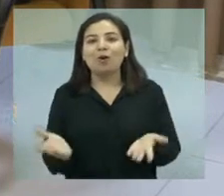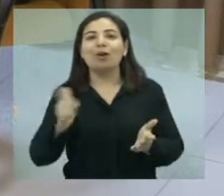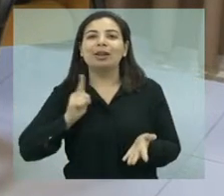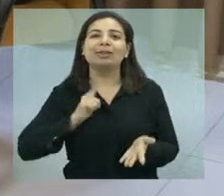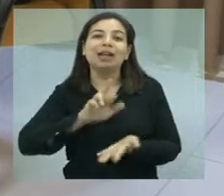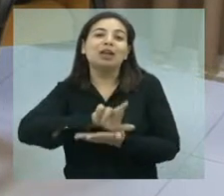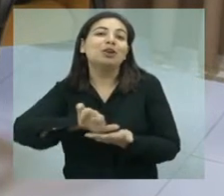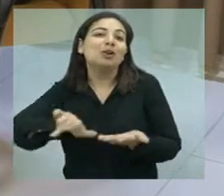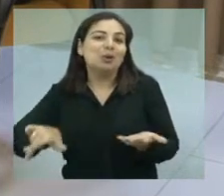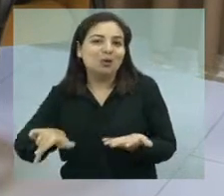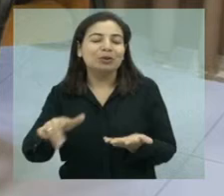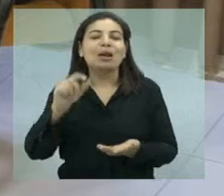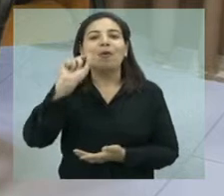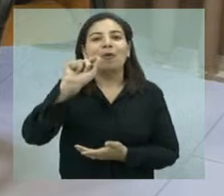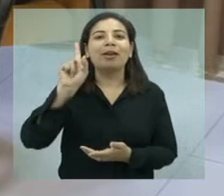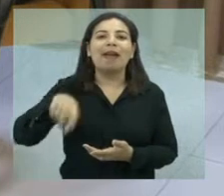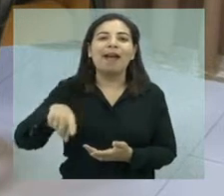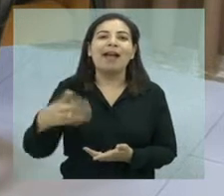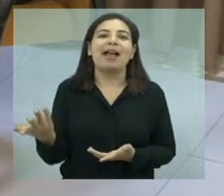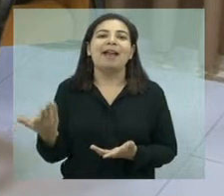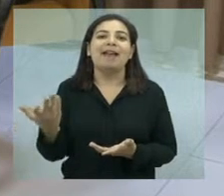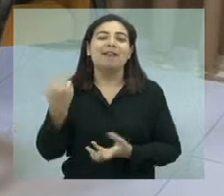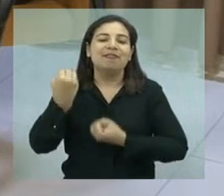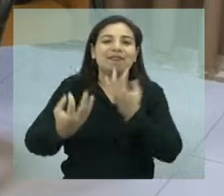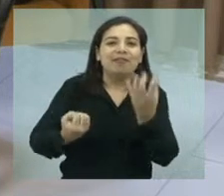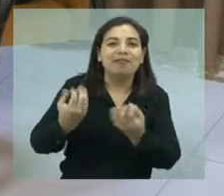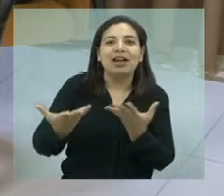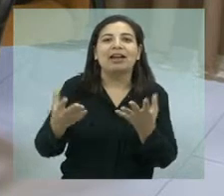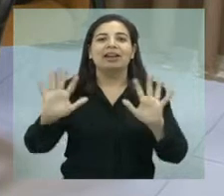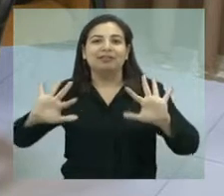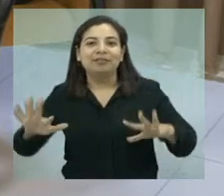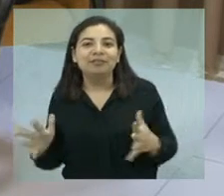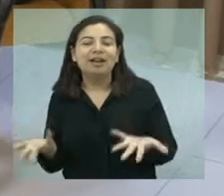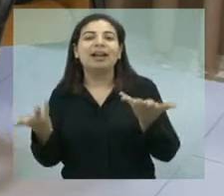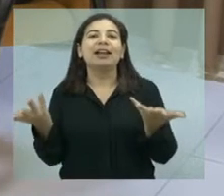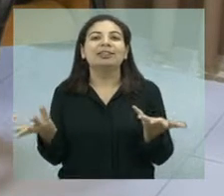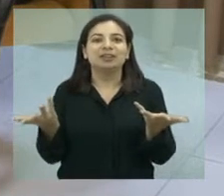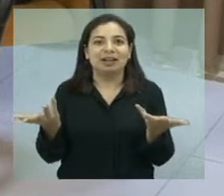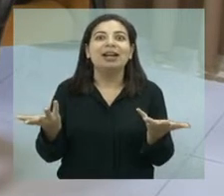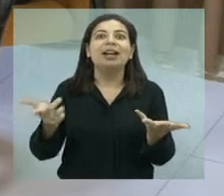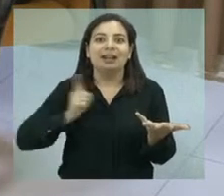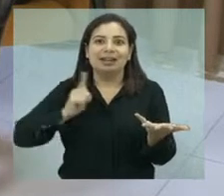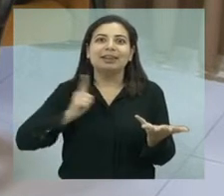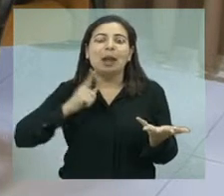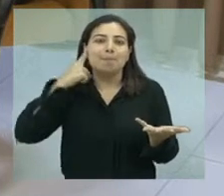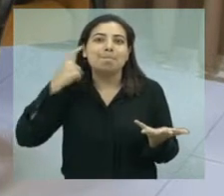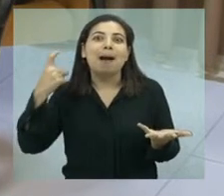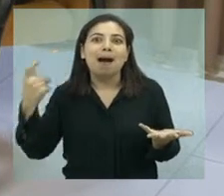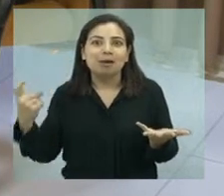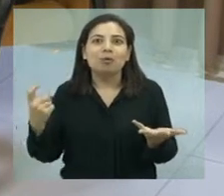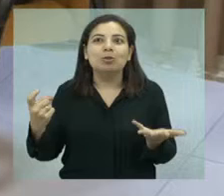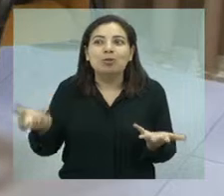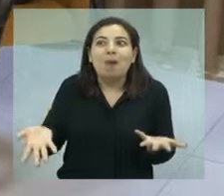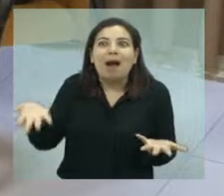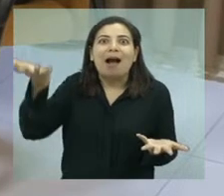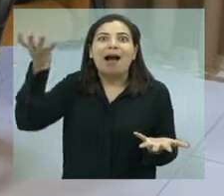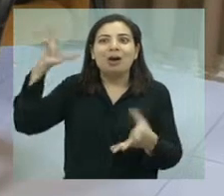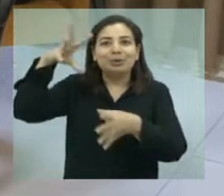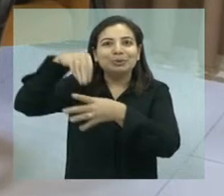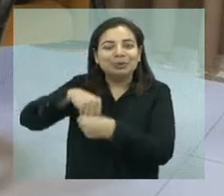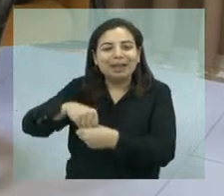assim, desses paredões que eles emitem ruído. E o ruído, a perda auditiva, ela